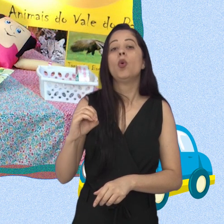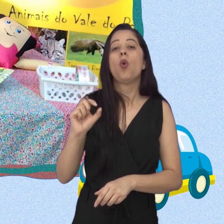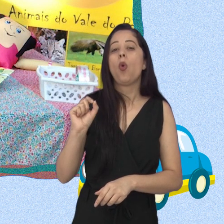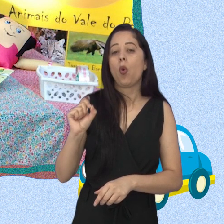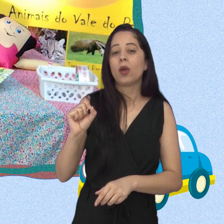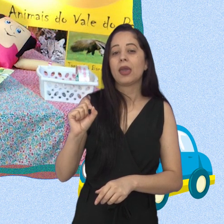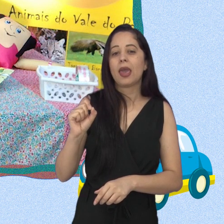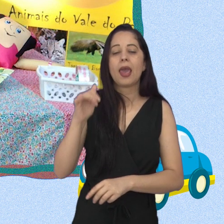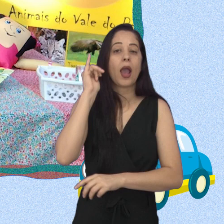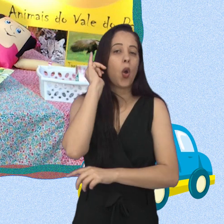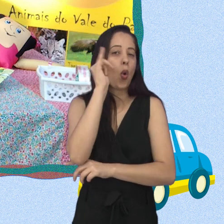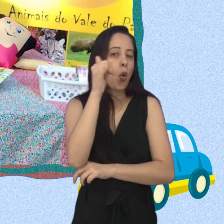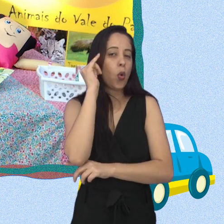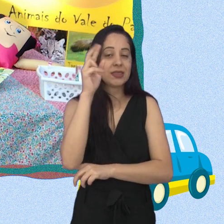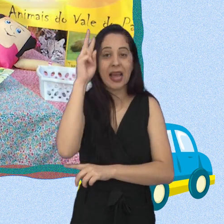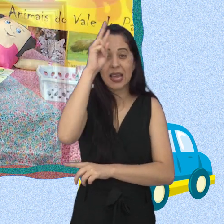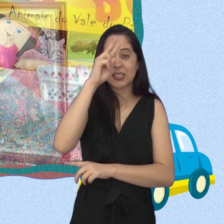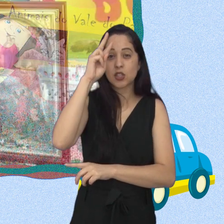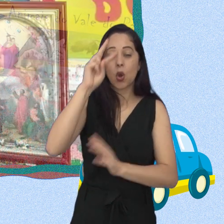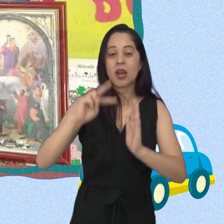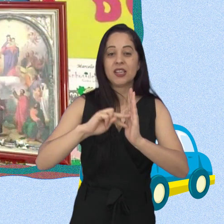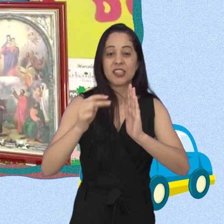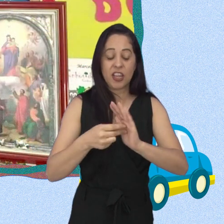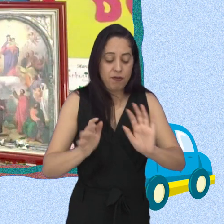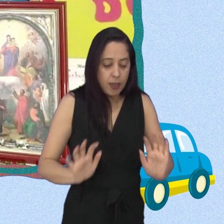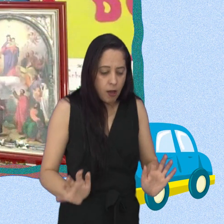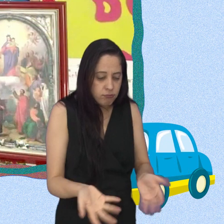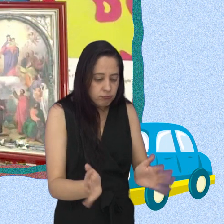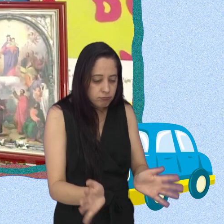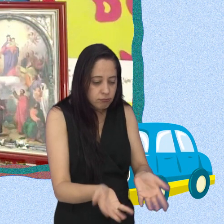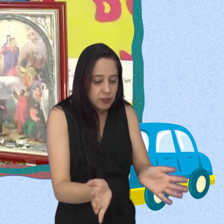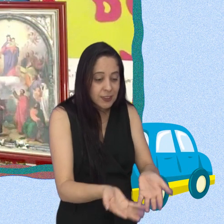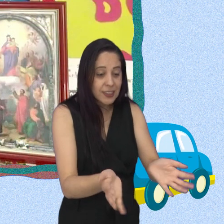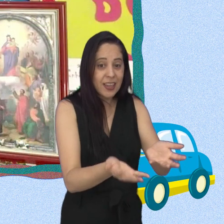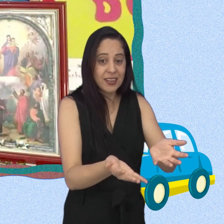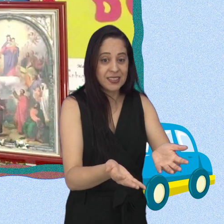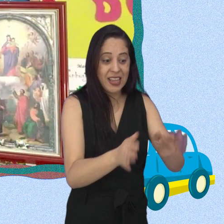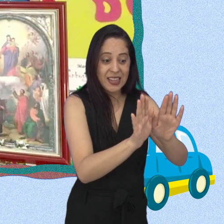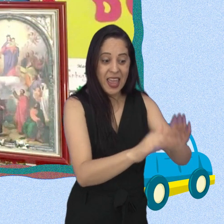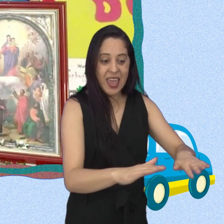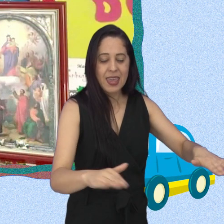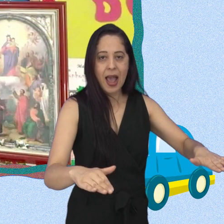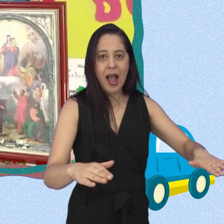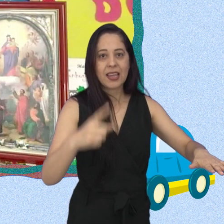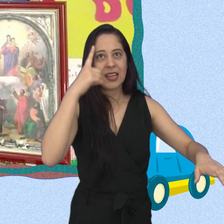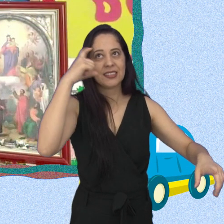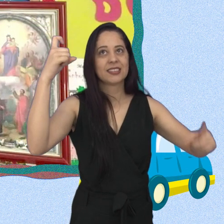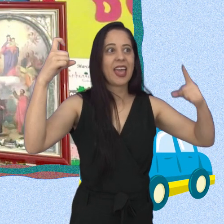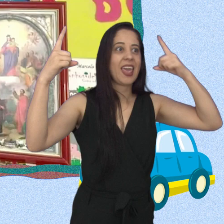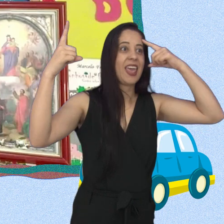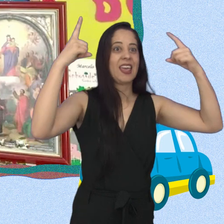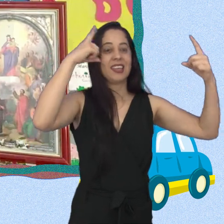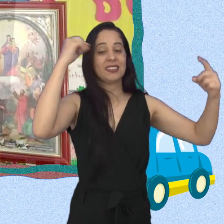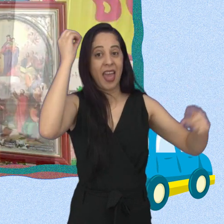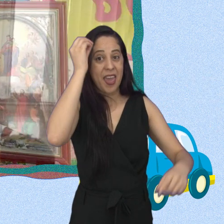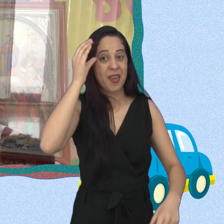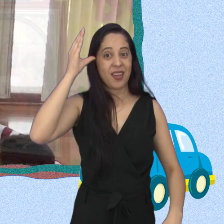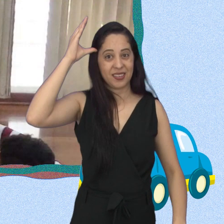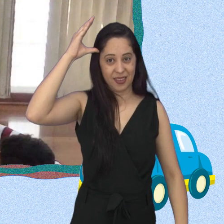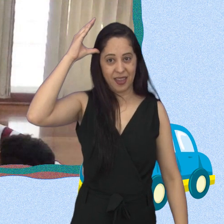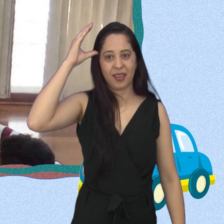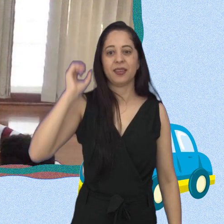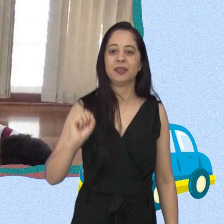trabalho de contação de histórias é um incentivo para as crianças, aprimorando o potencial lúdico e